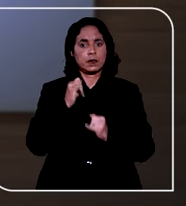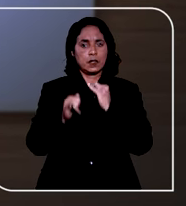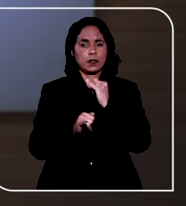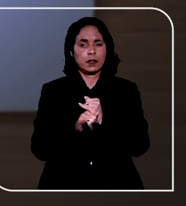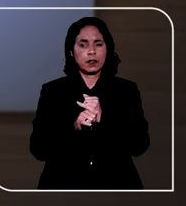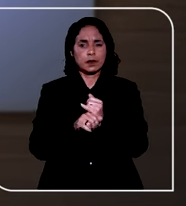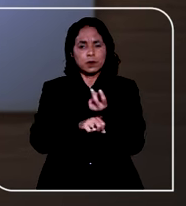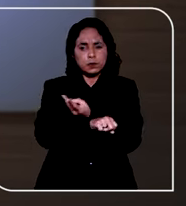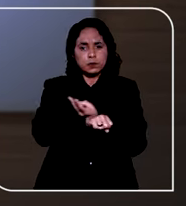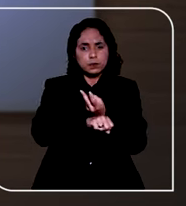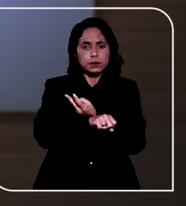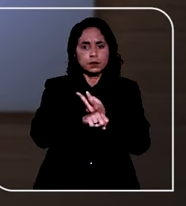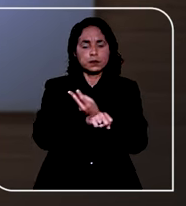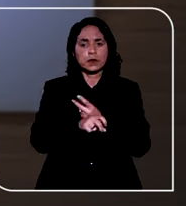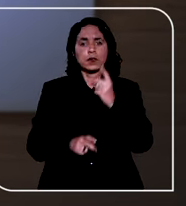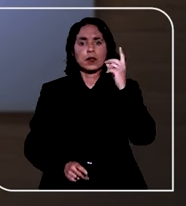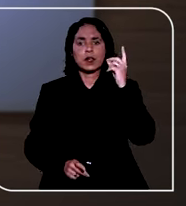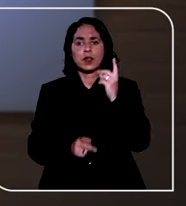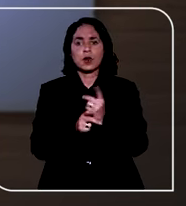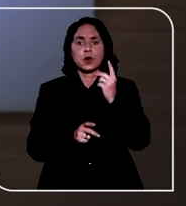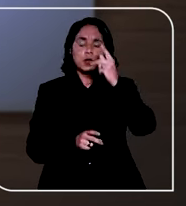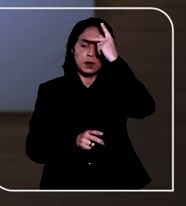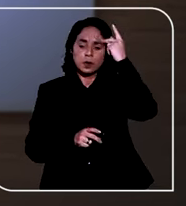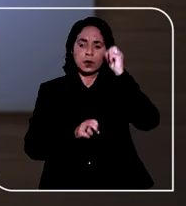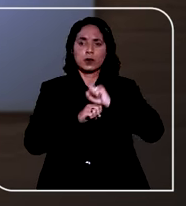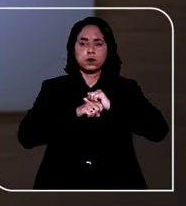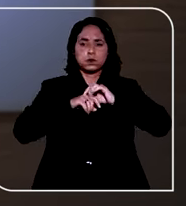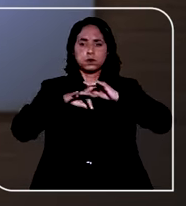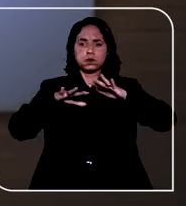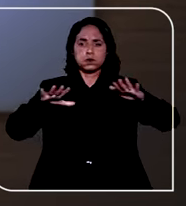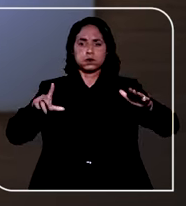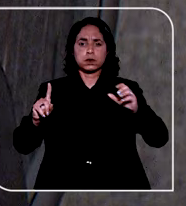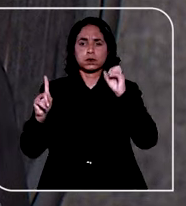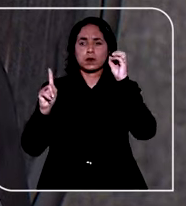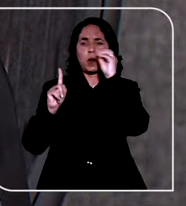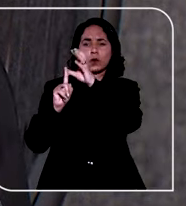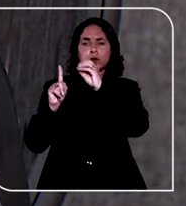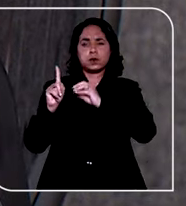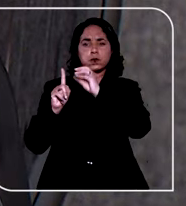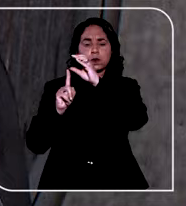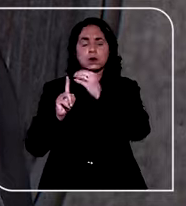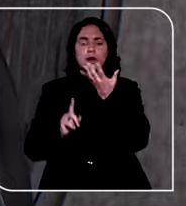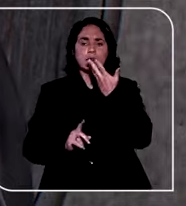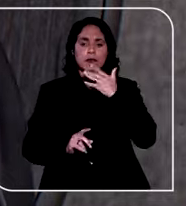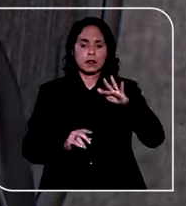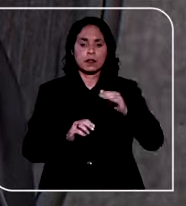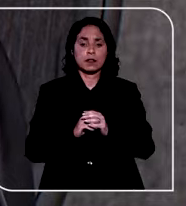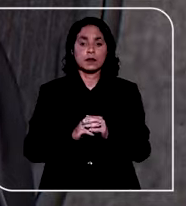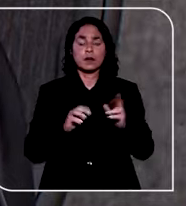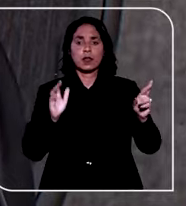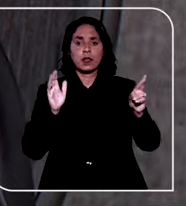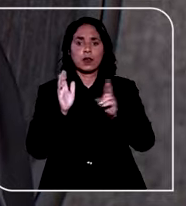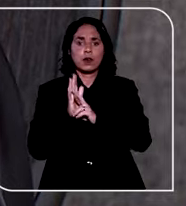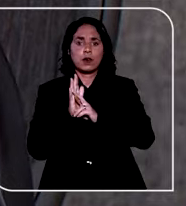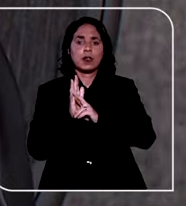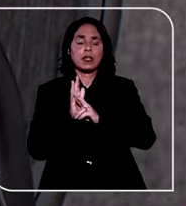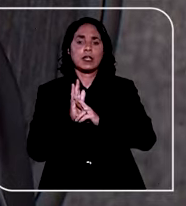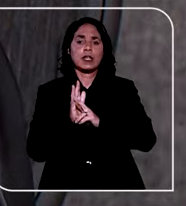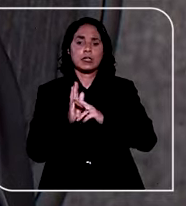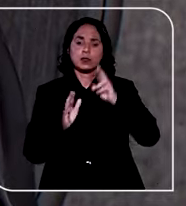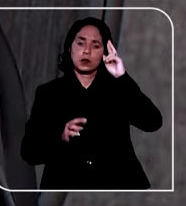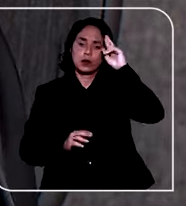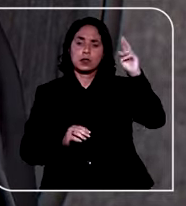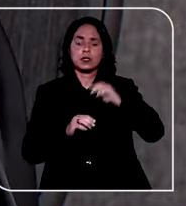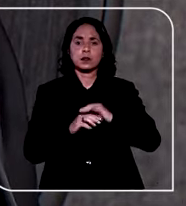identificar pessoas que compartilham arquivos de pornografia infantil A relatoria é do desembargador convocado